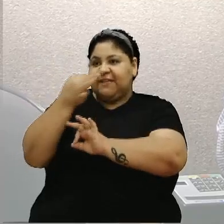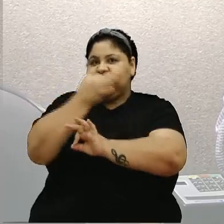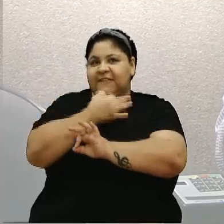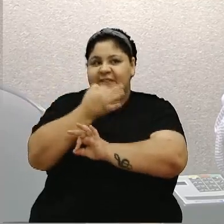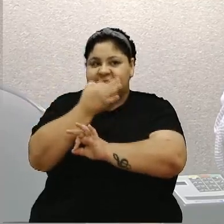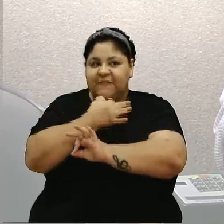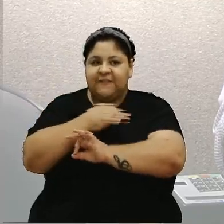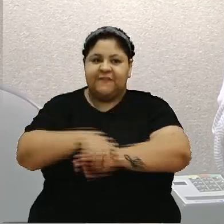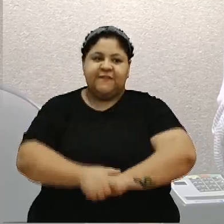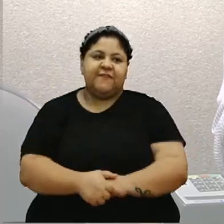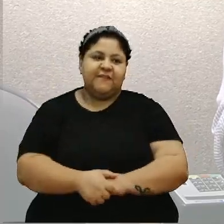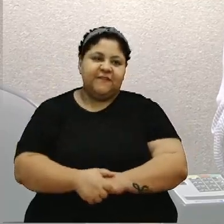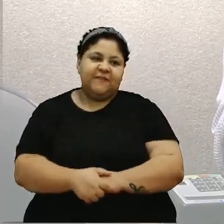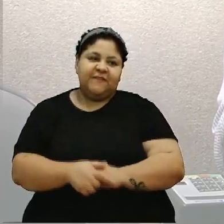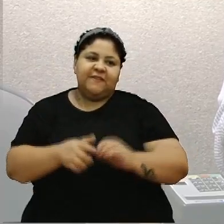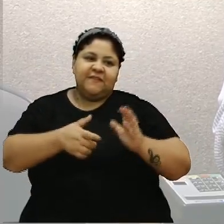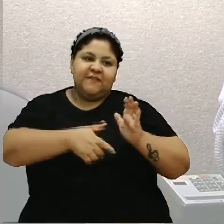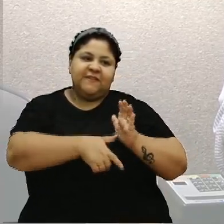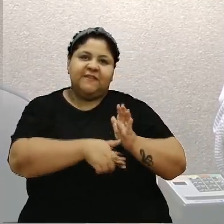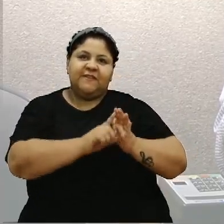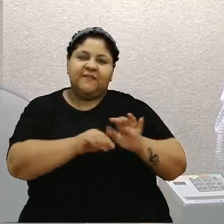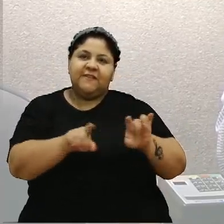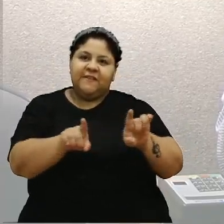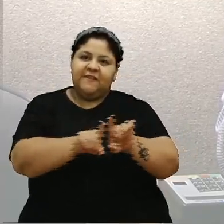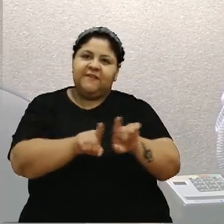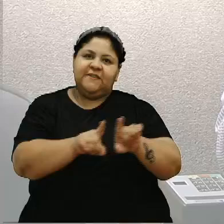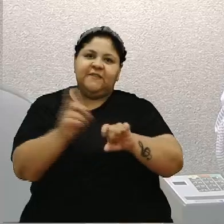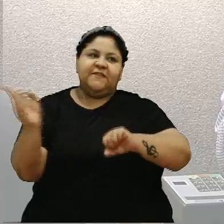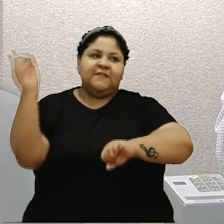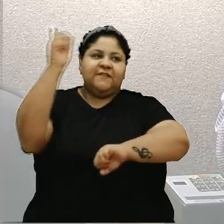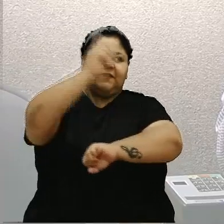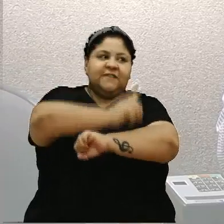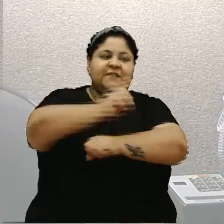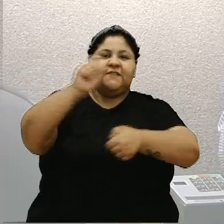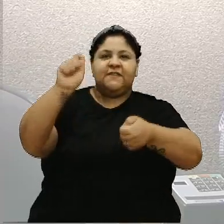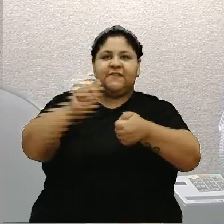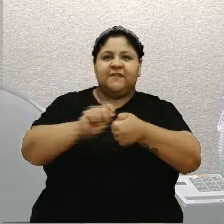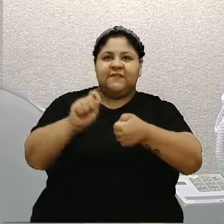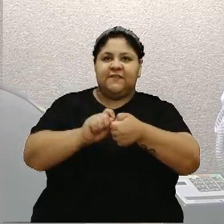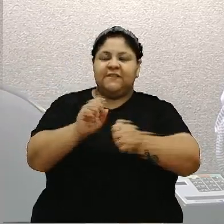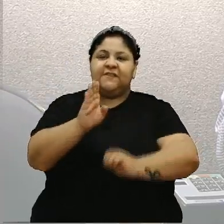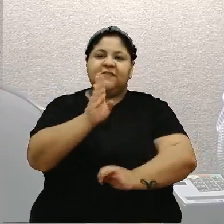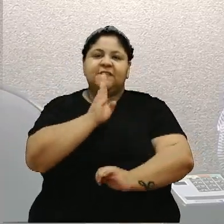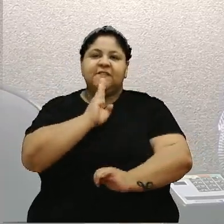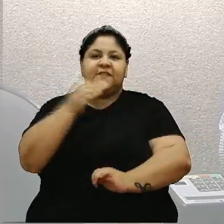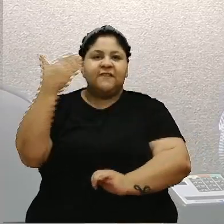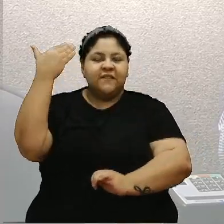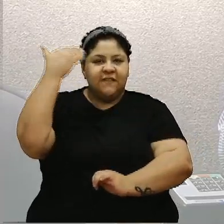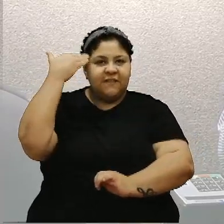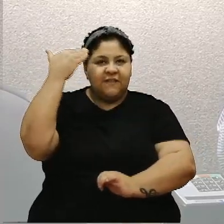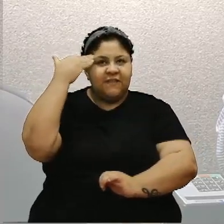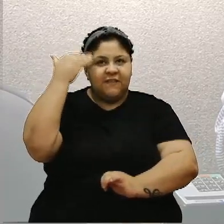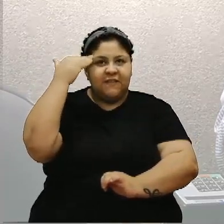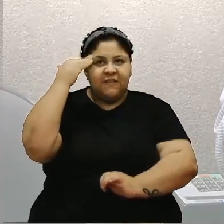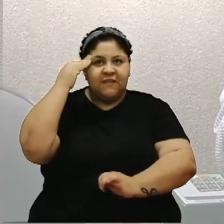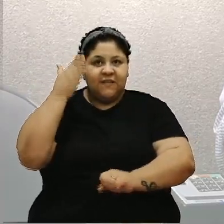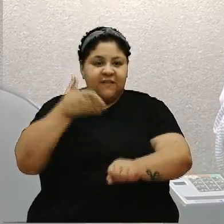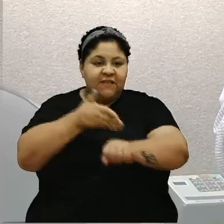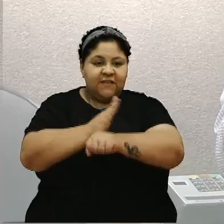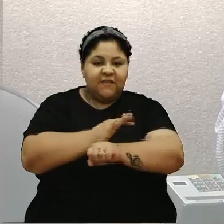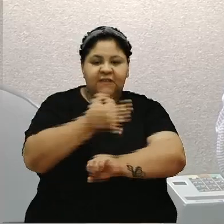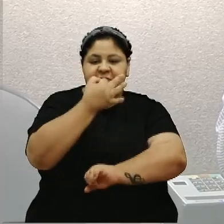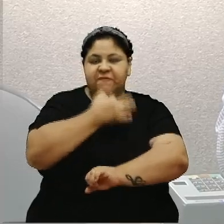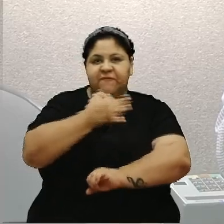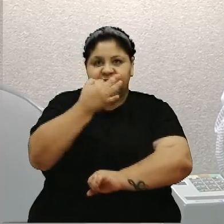Sul. Então, a gente fica aqui muito honrados no dia de hoje de fazer este reconhecimento, de saber que entra para a história do município